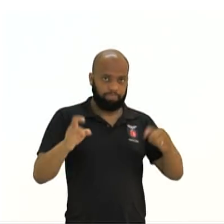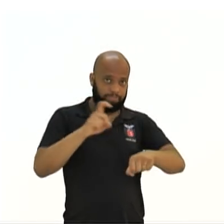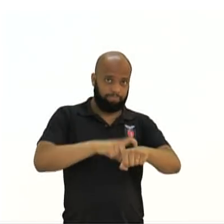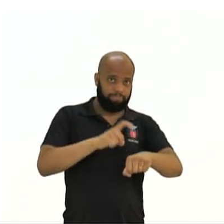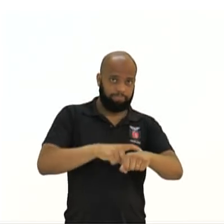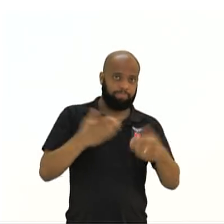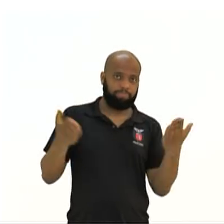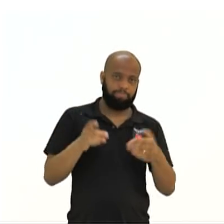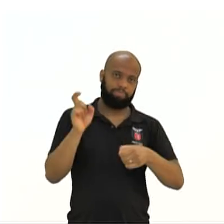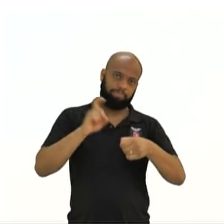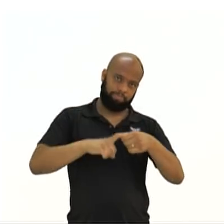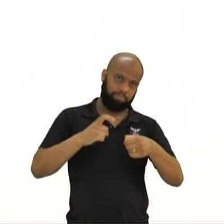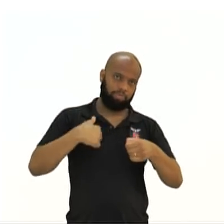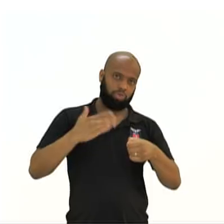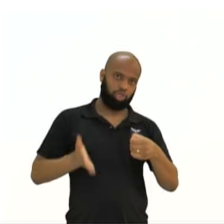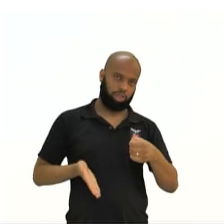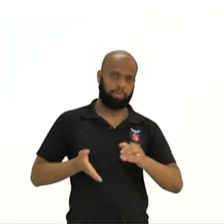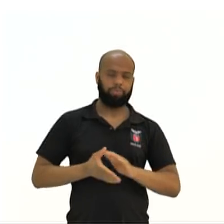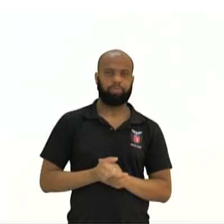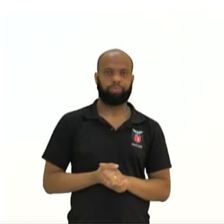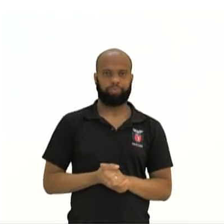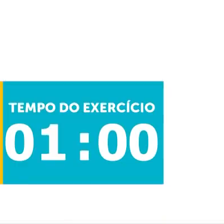dar um tempinho e já retorno aqui.